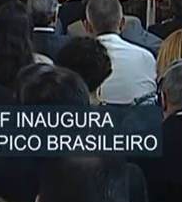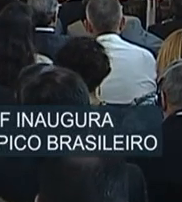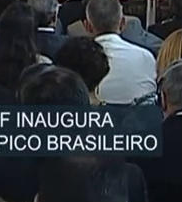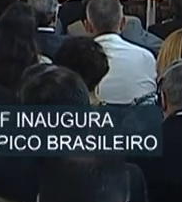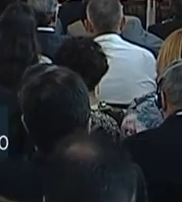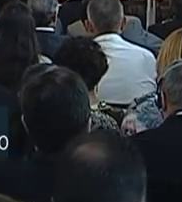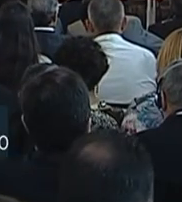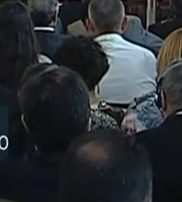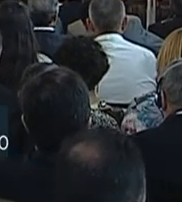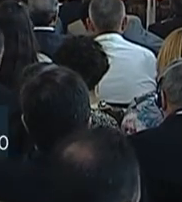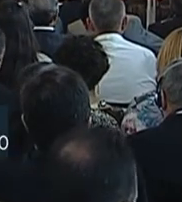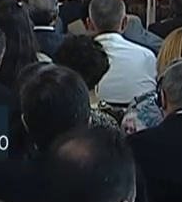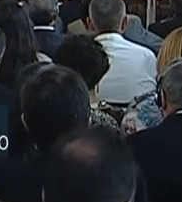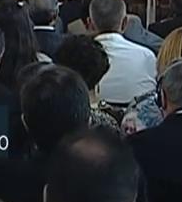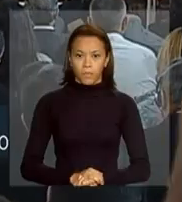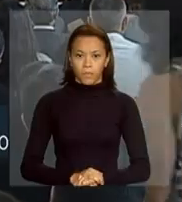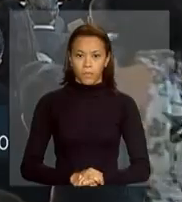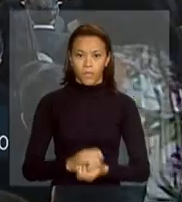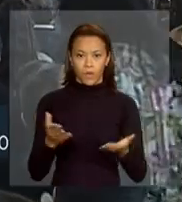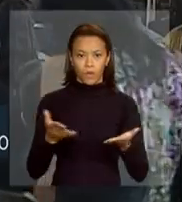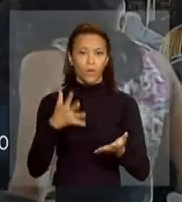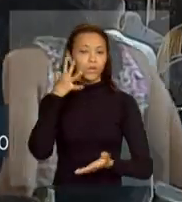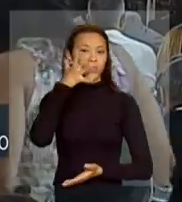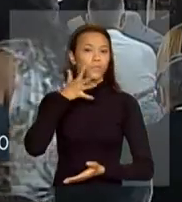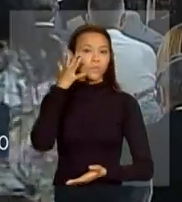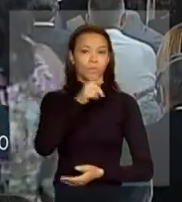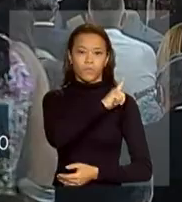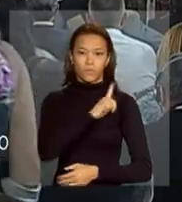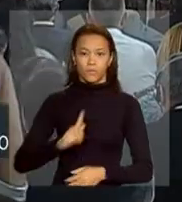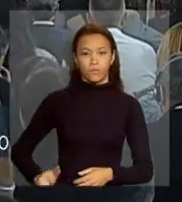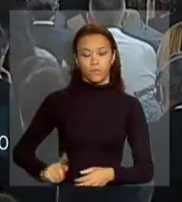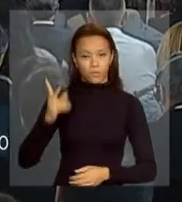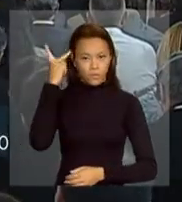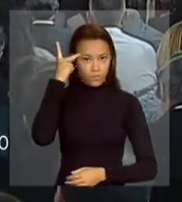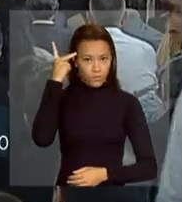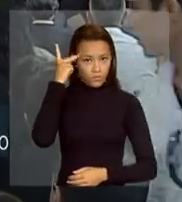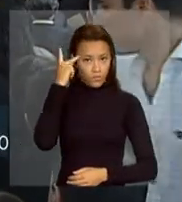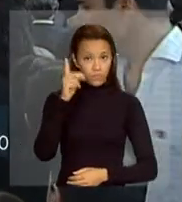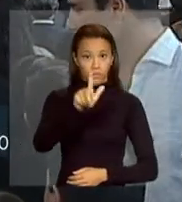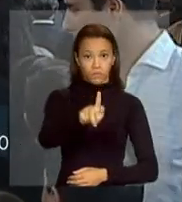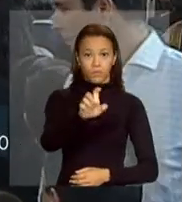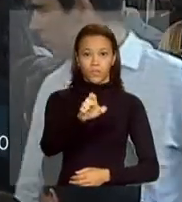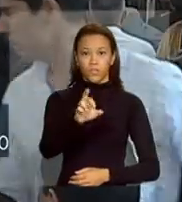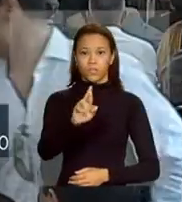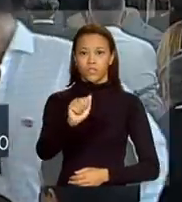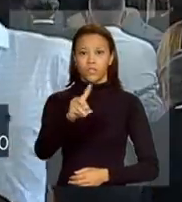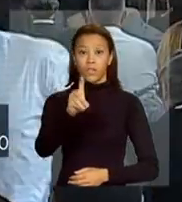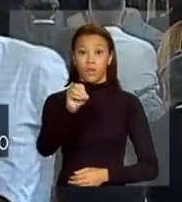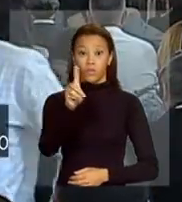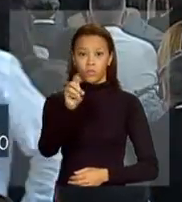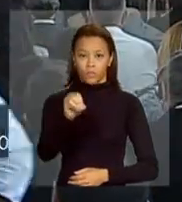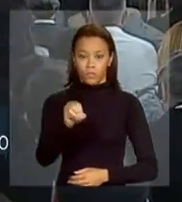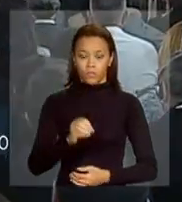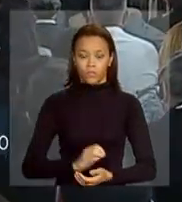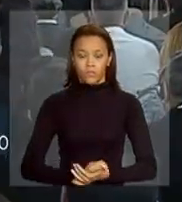Oi para o uso da palavra o governador de São Paulo Geraldo Alckmin